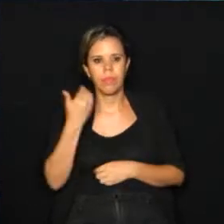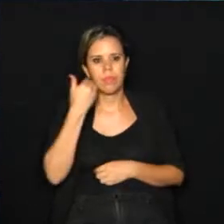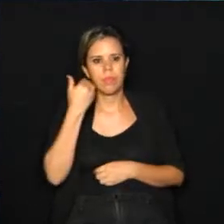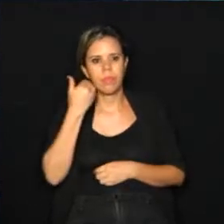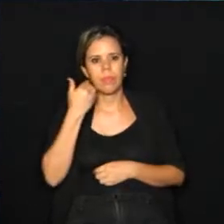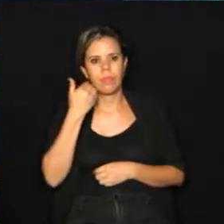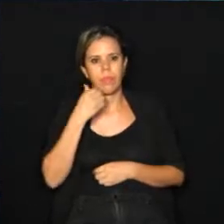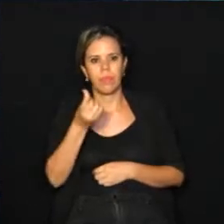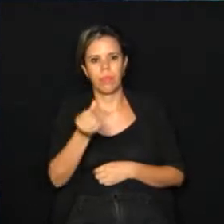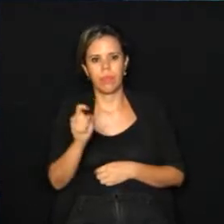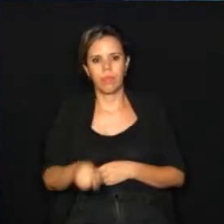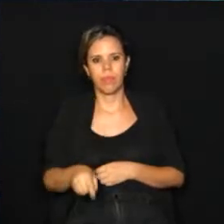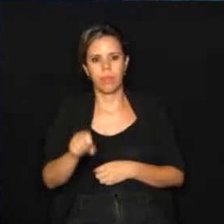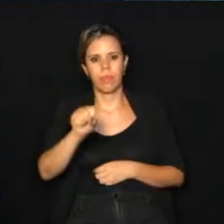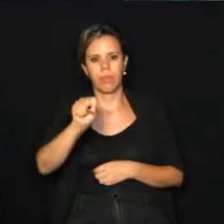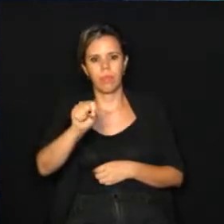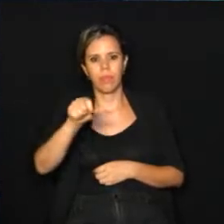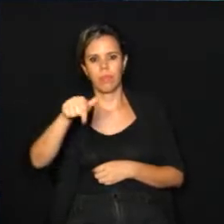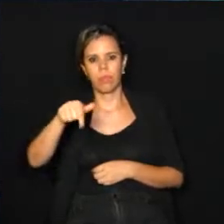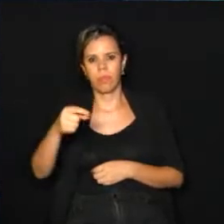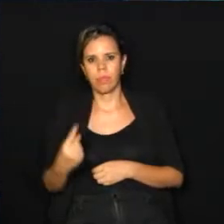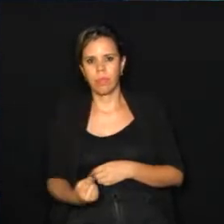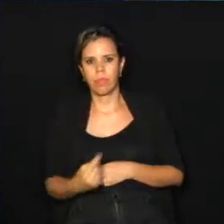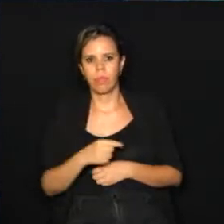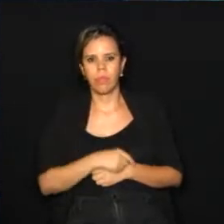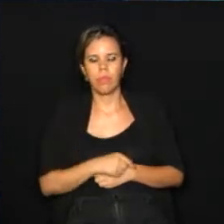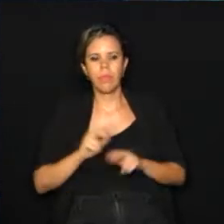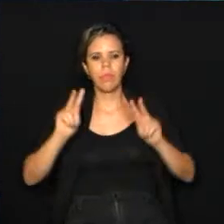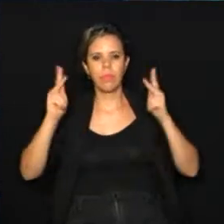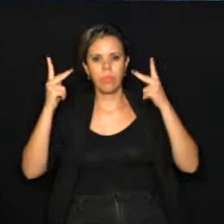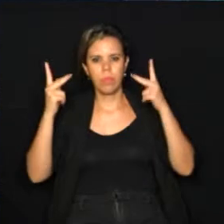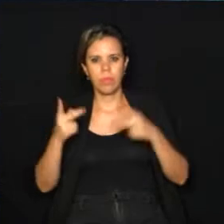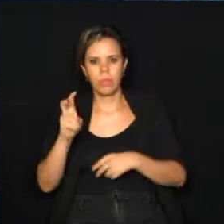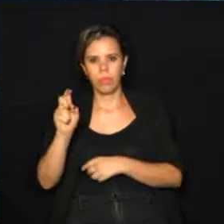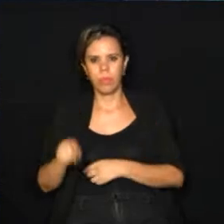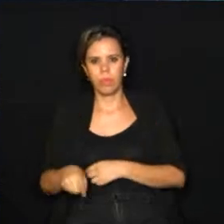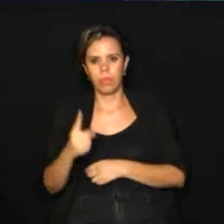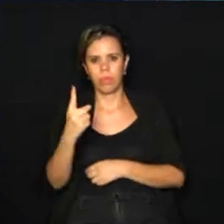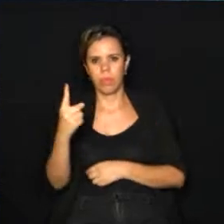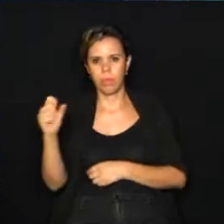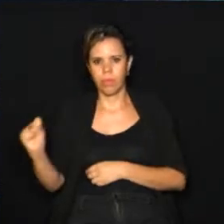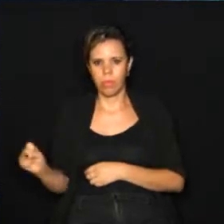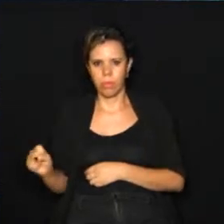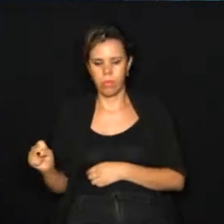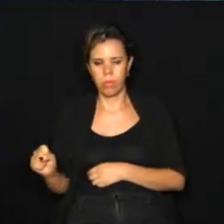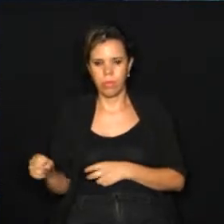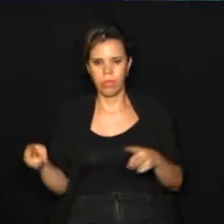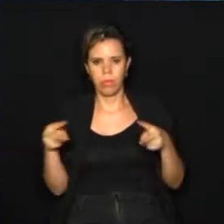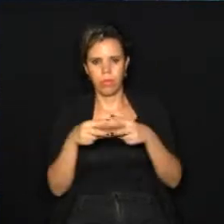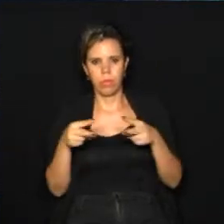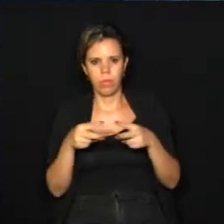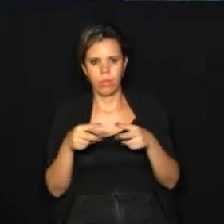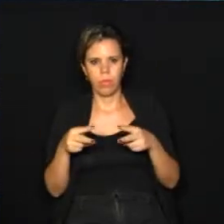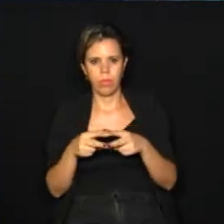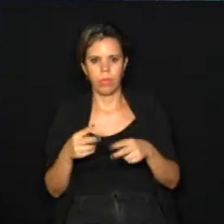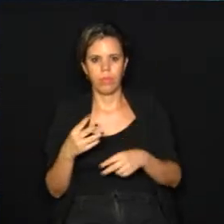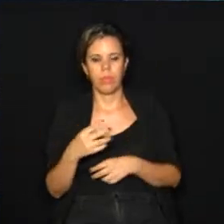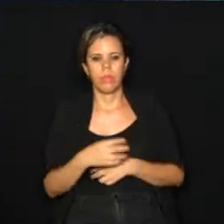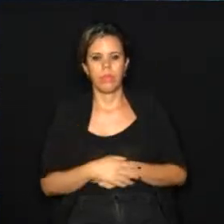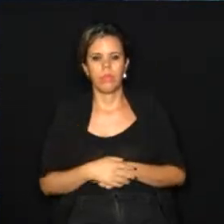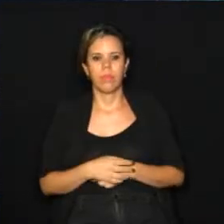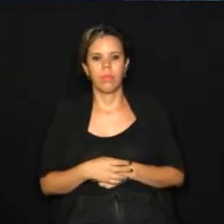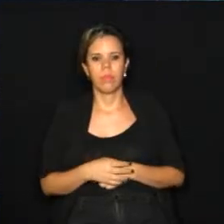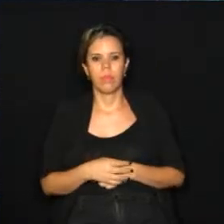6.885, Santa Bárbara do Oeste, 6.871, Hortolândia, 5.188 casos. Na